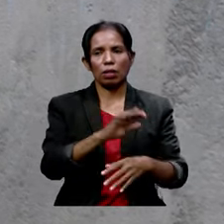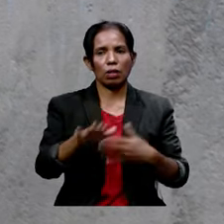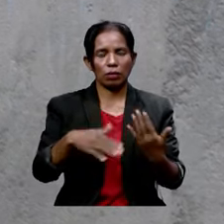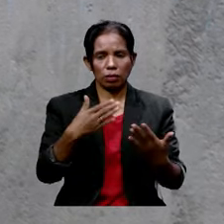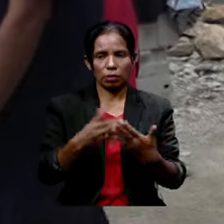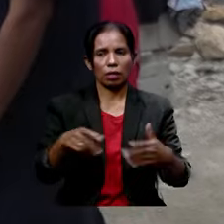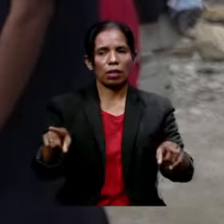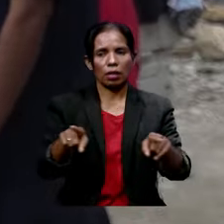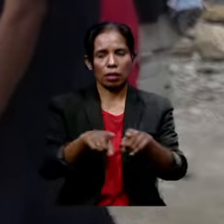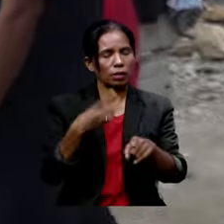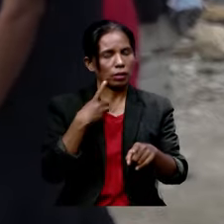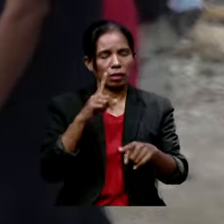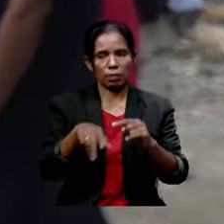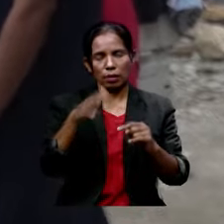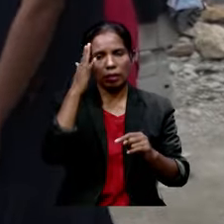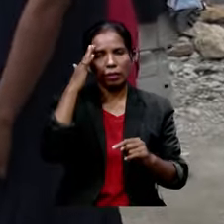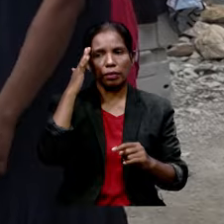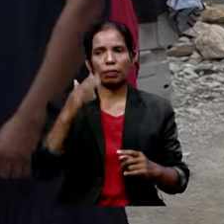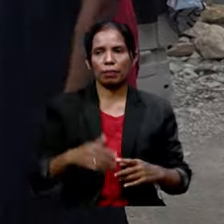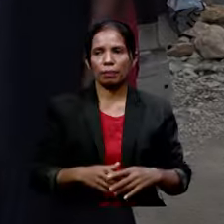saya ni sana terbela hati.